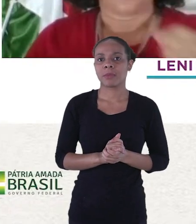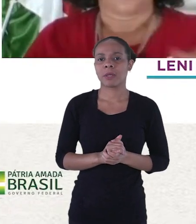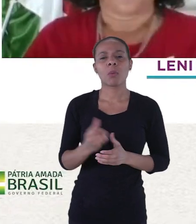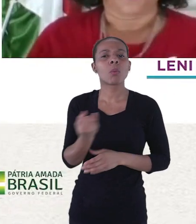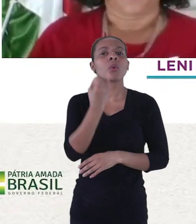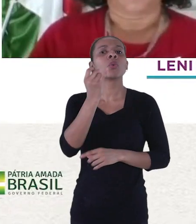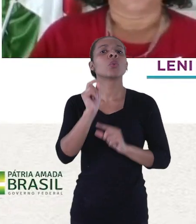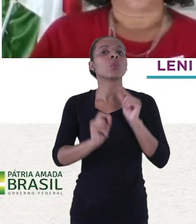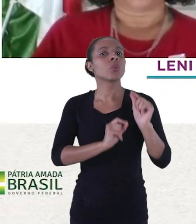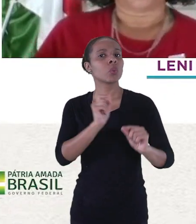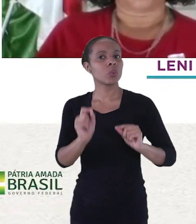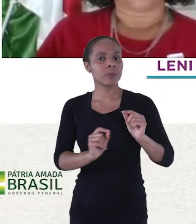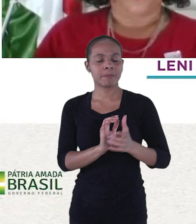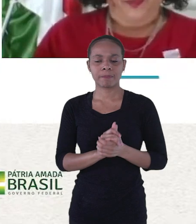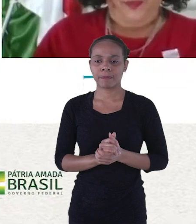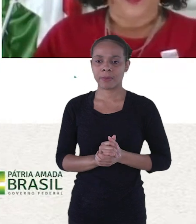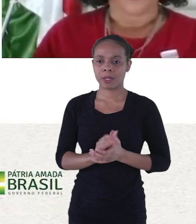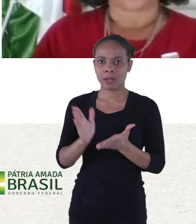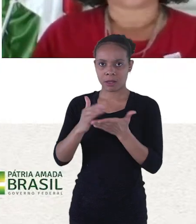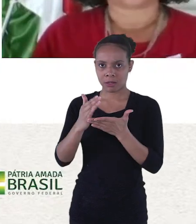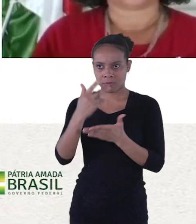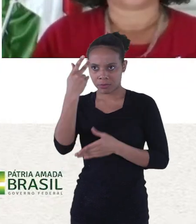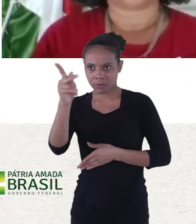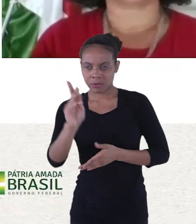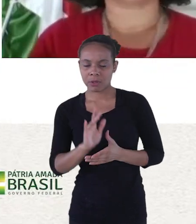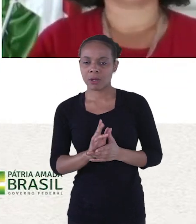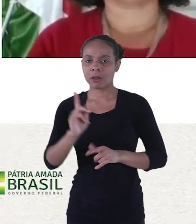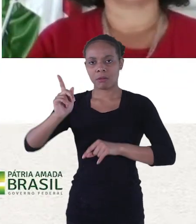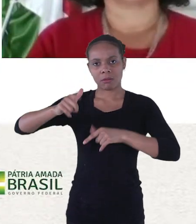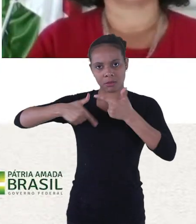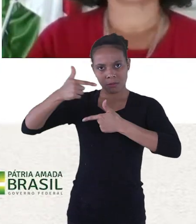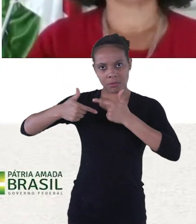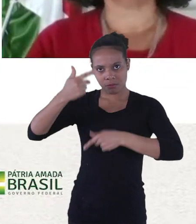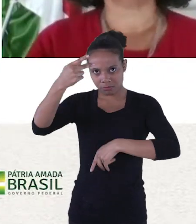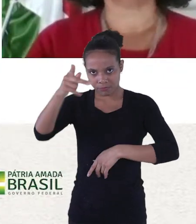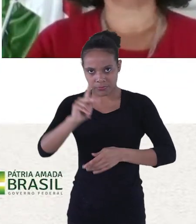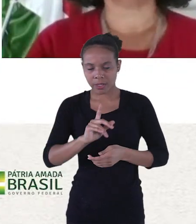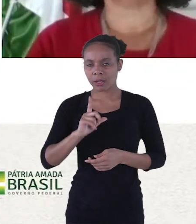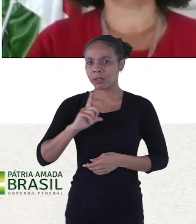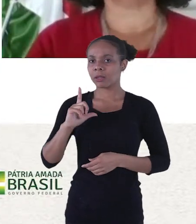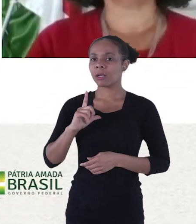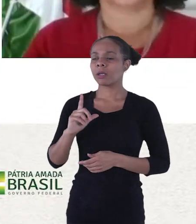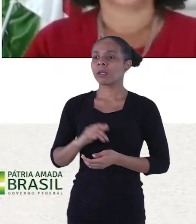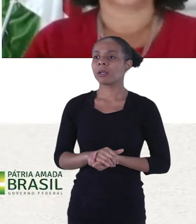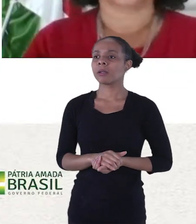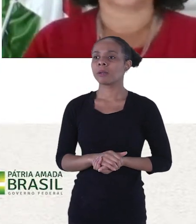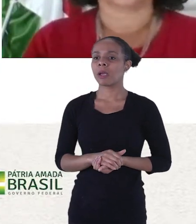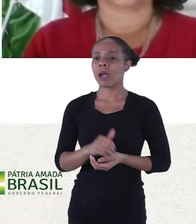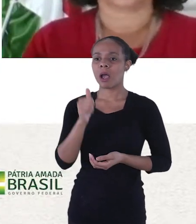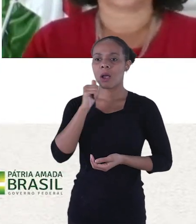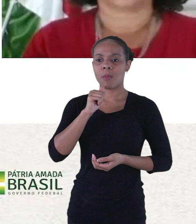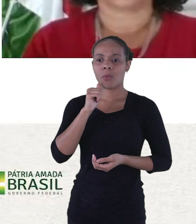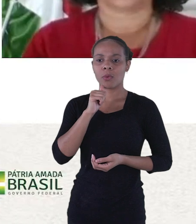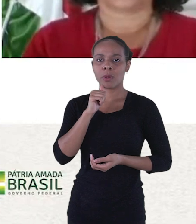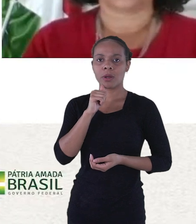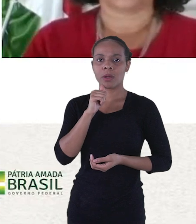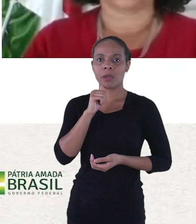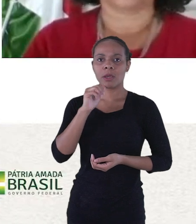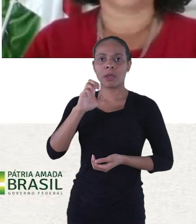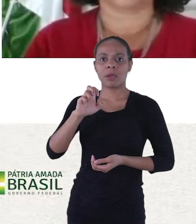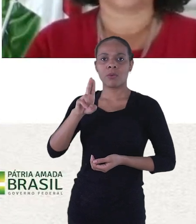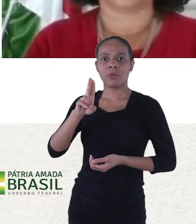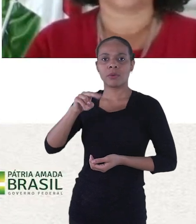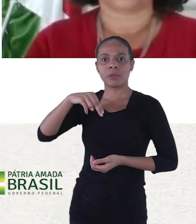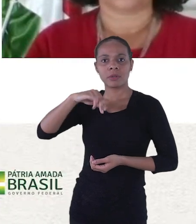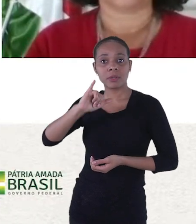está o seguinte, quer dizer, você tem a Vera Eunice doou para Sacramento